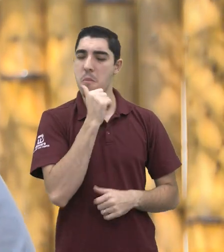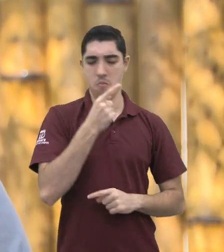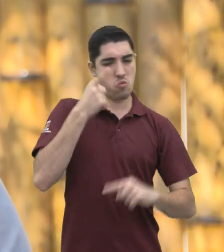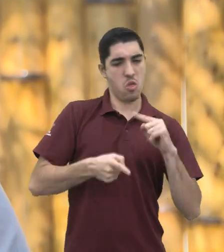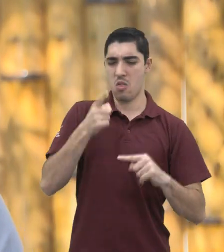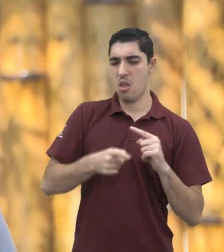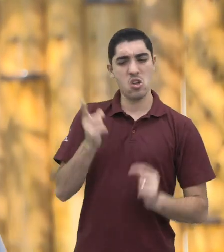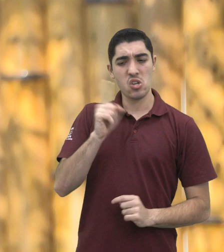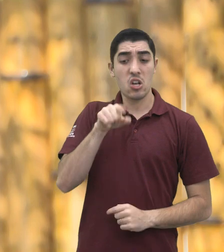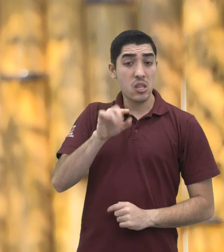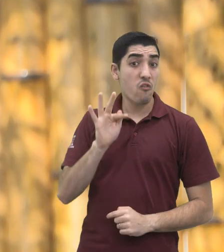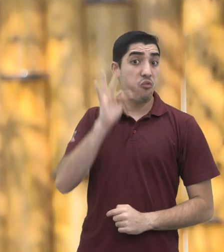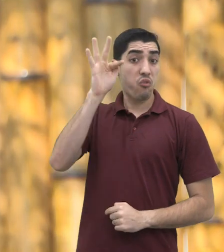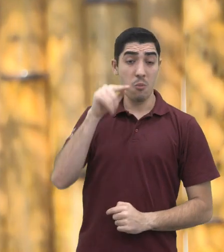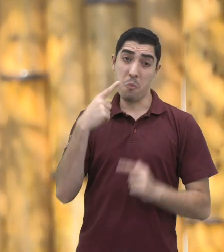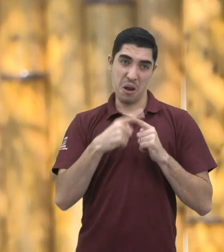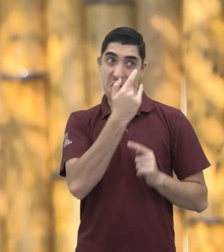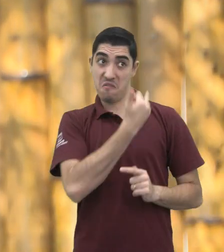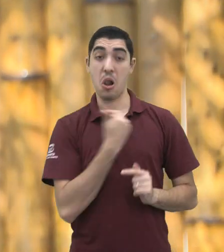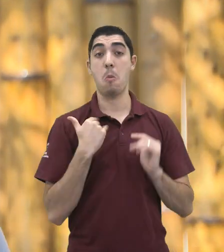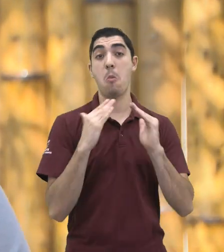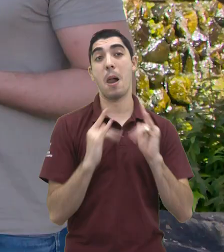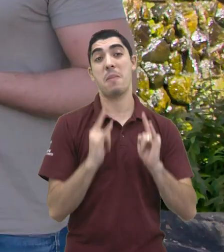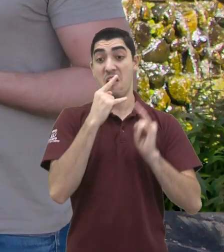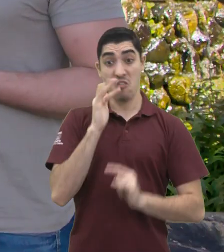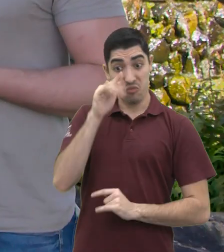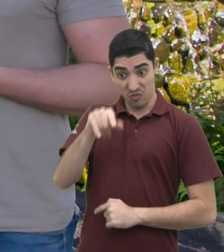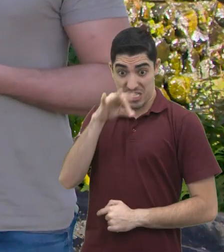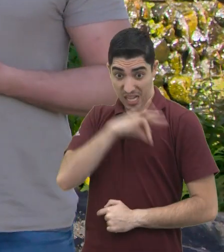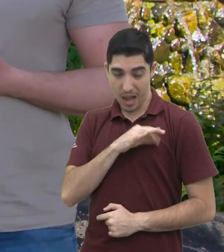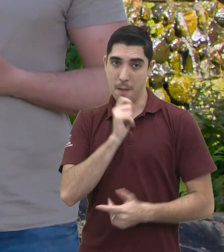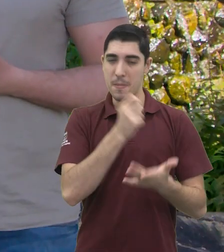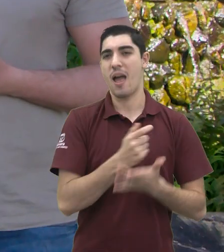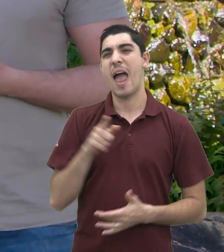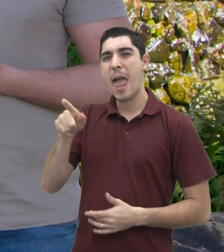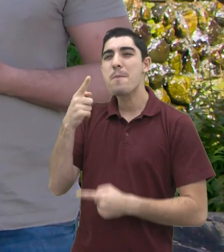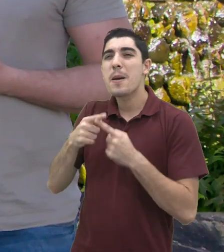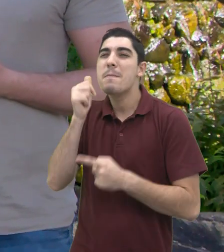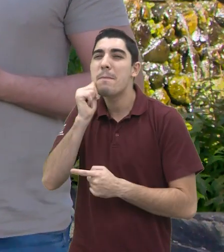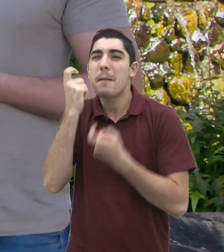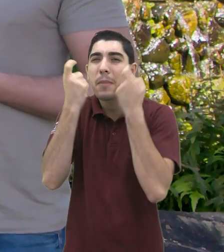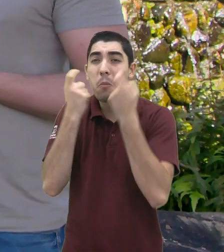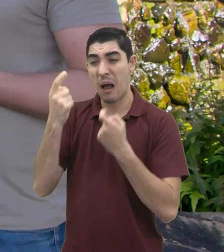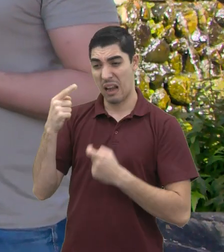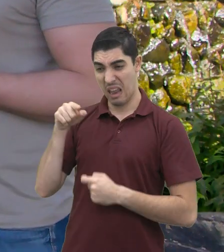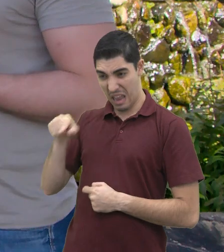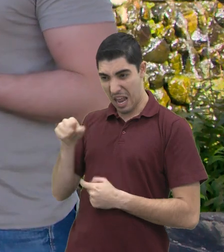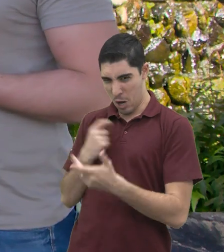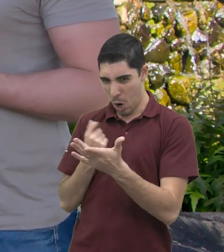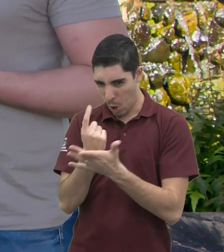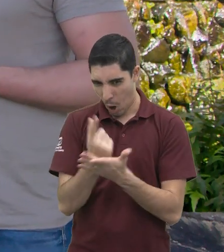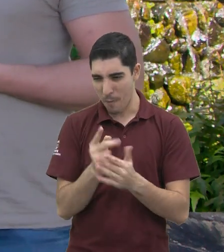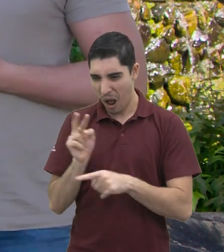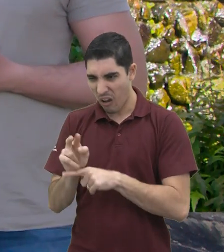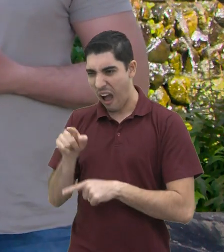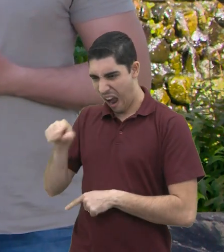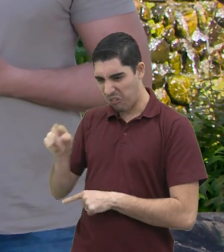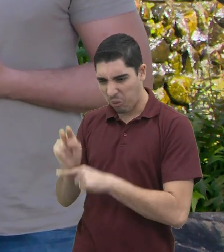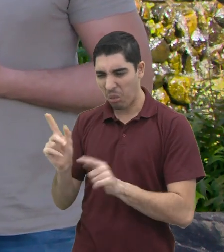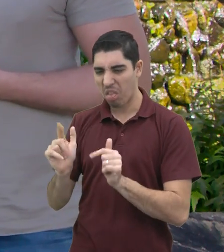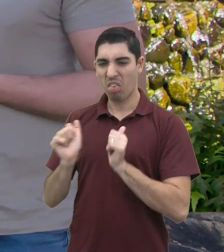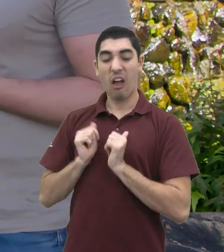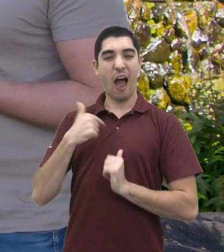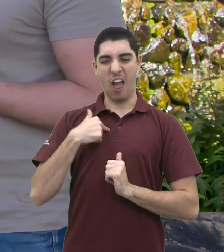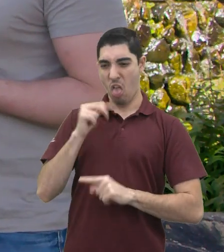falava, ah, você só vai ter quando você comprar com seu dinheiro e tal. É aquele velho medo das mães de levar o bichinho pra casa e sobrar pra